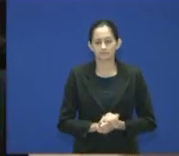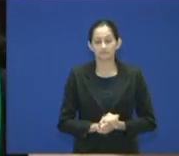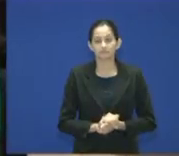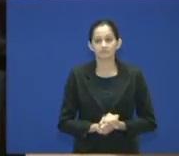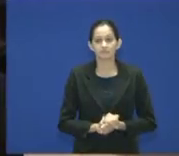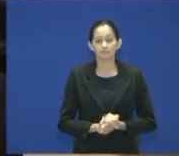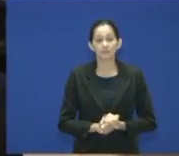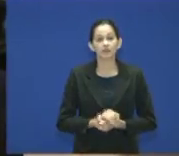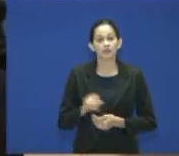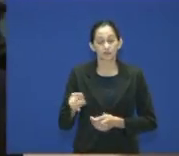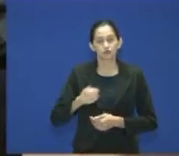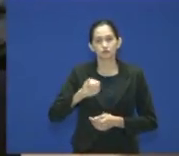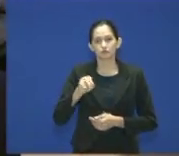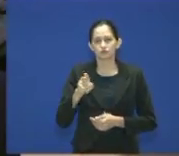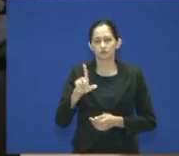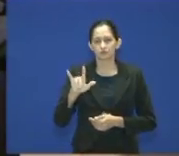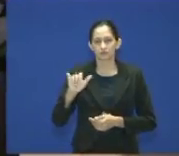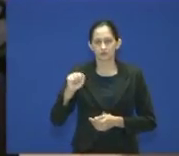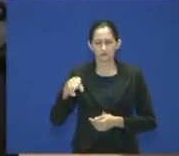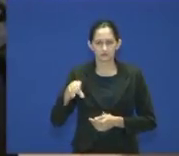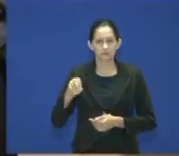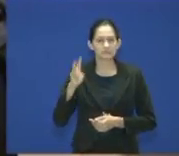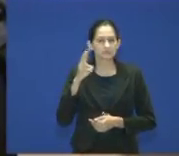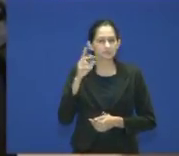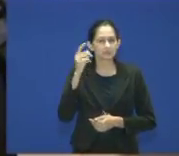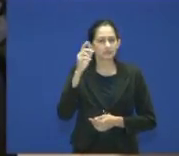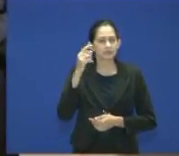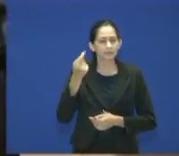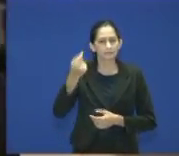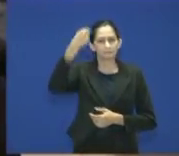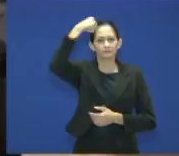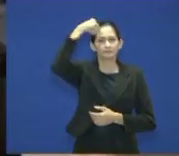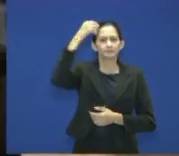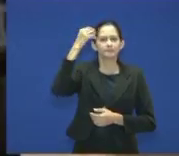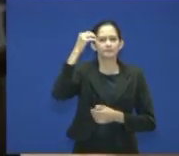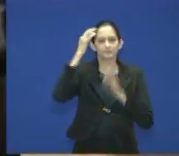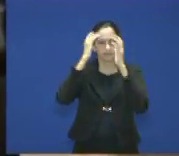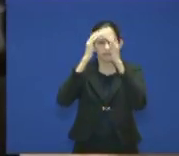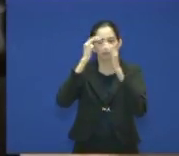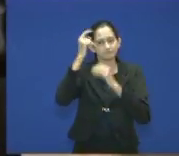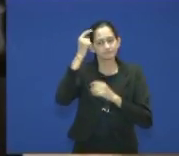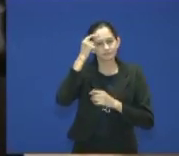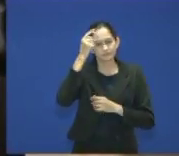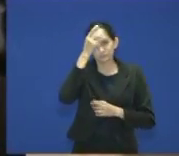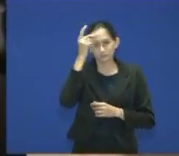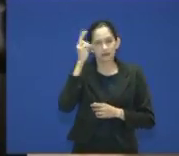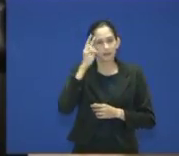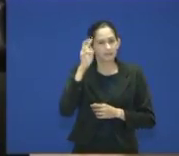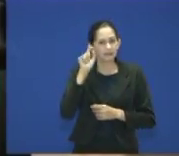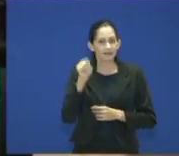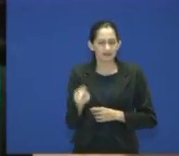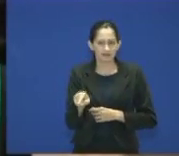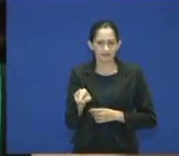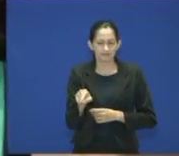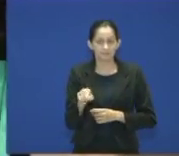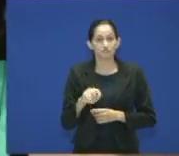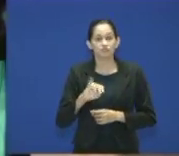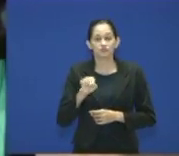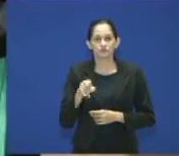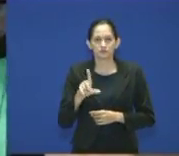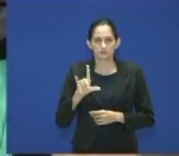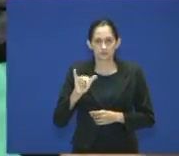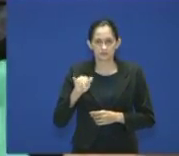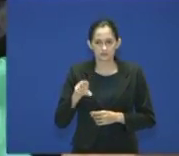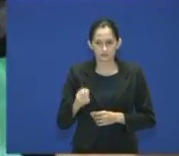Para que ele esteja sempre eternizado na vida de seus colegas de turma e também dessa universidade. Juliano sempre